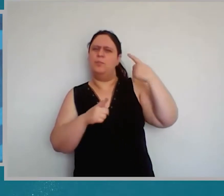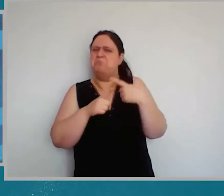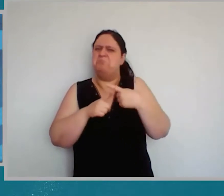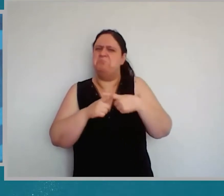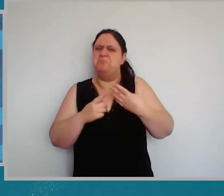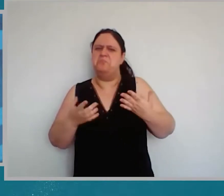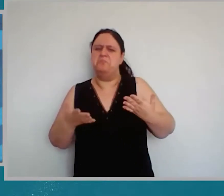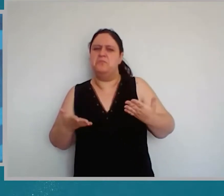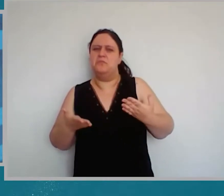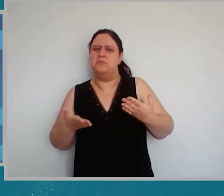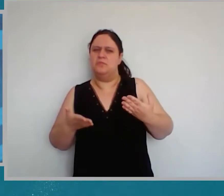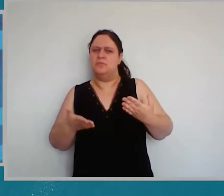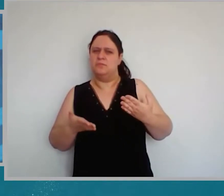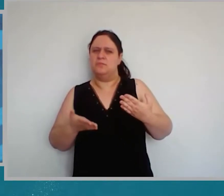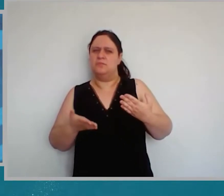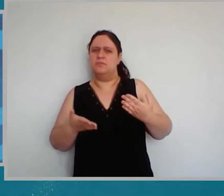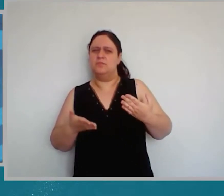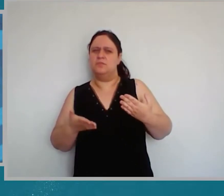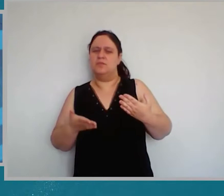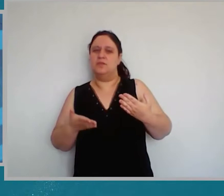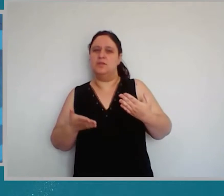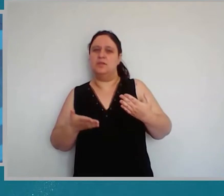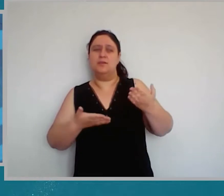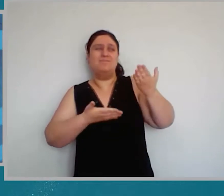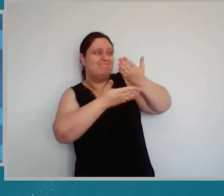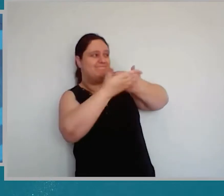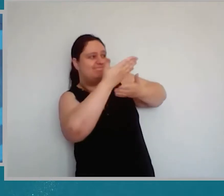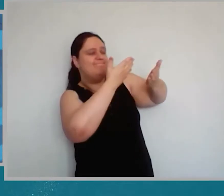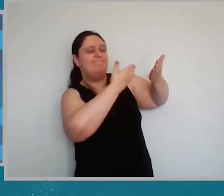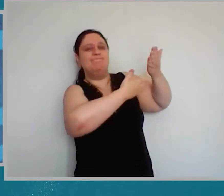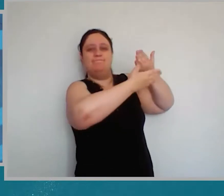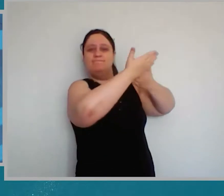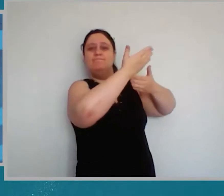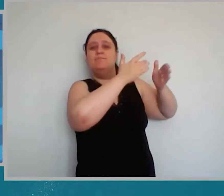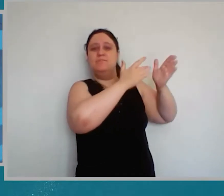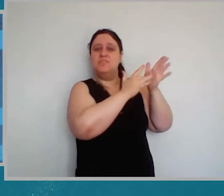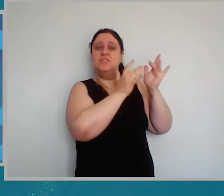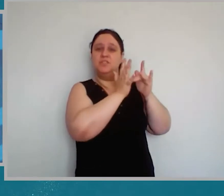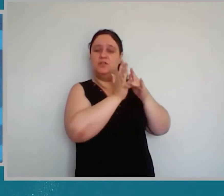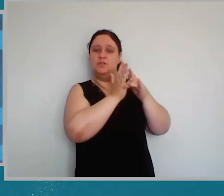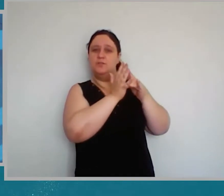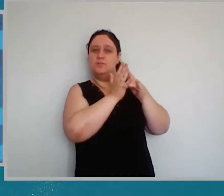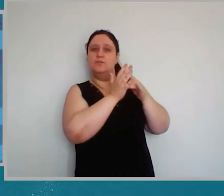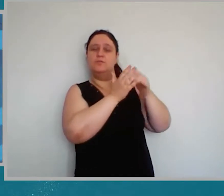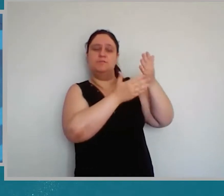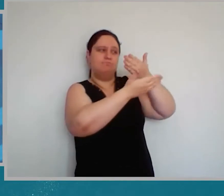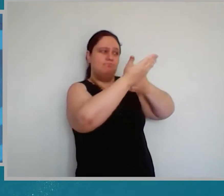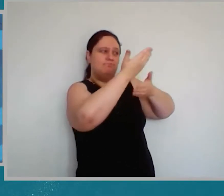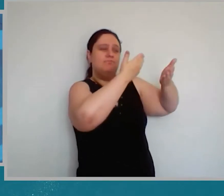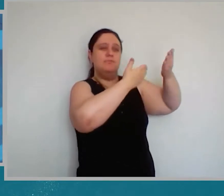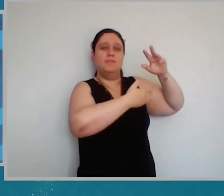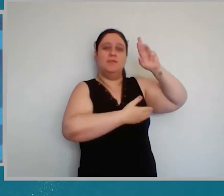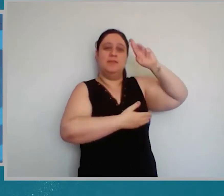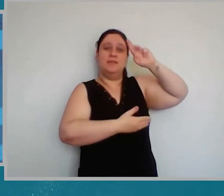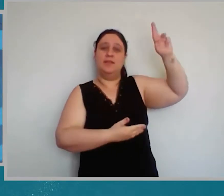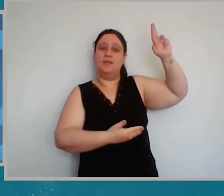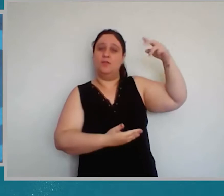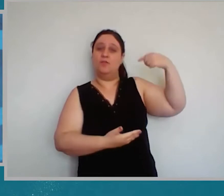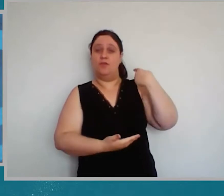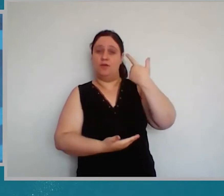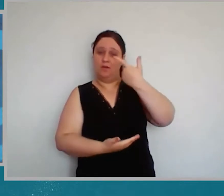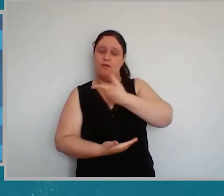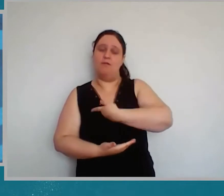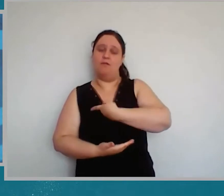Fomos chamados à comunhão de seu Filho Jesus Cristo, nosso Senhor. Nós somos chamados